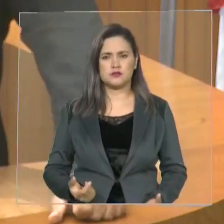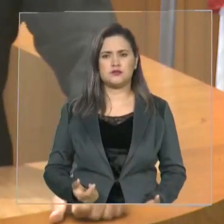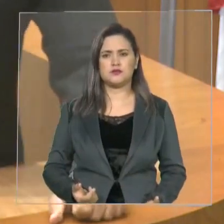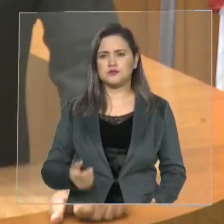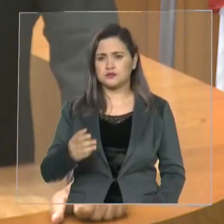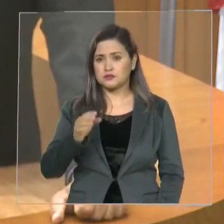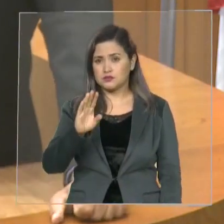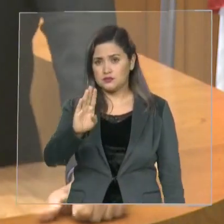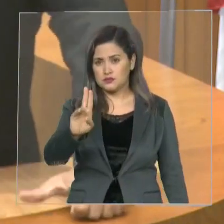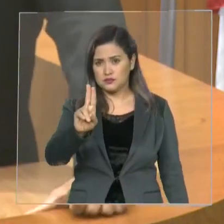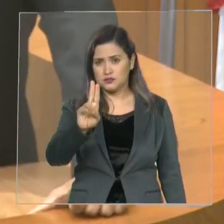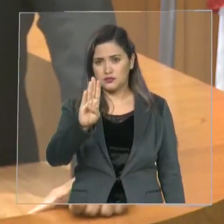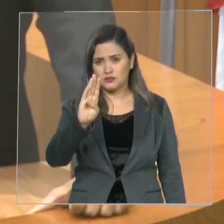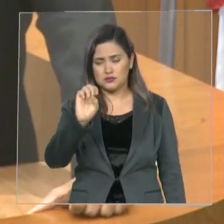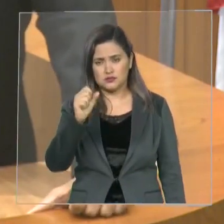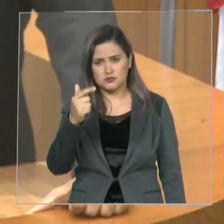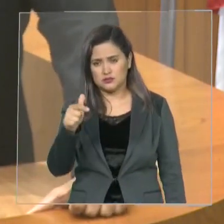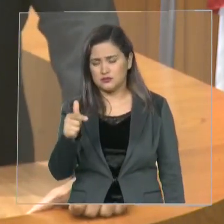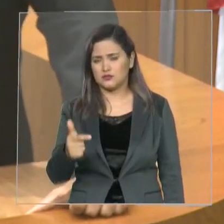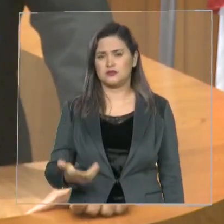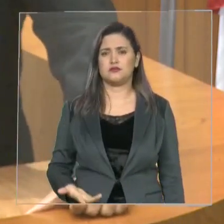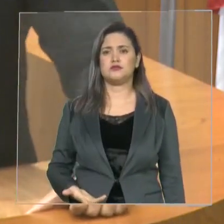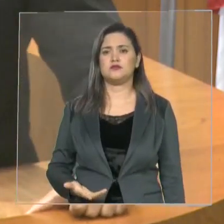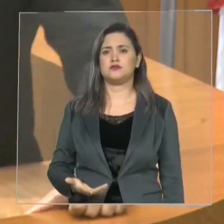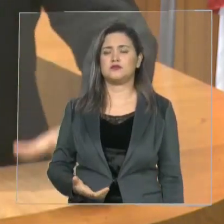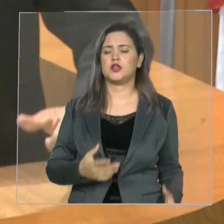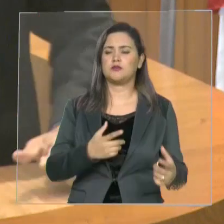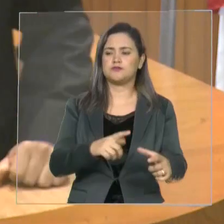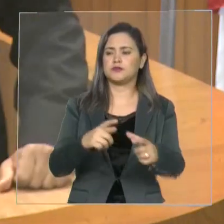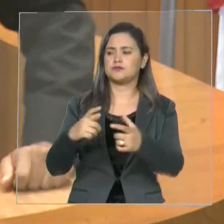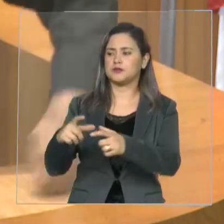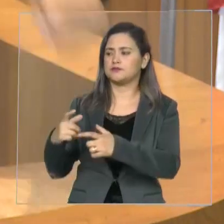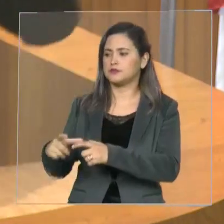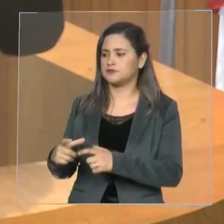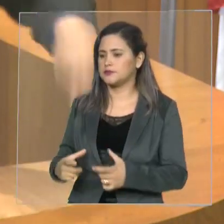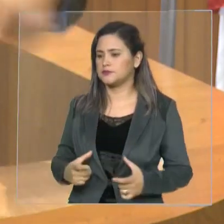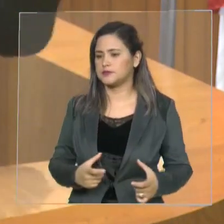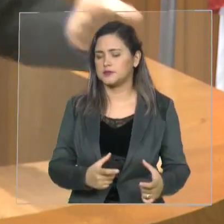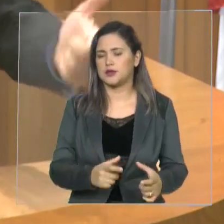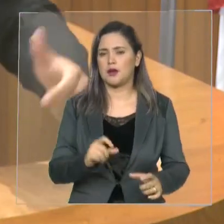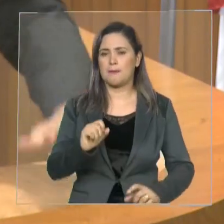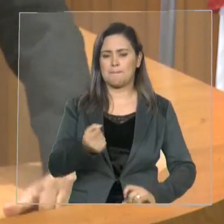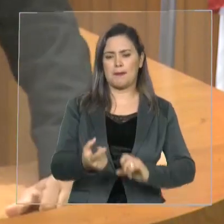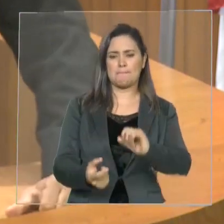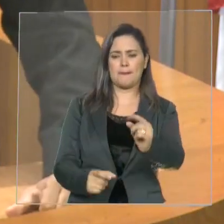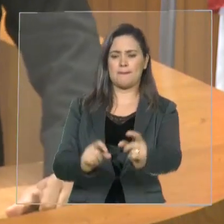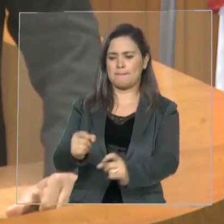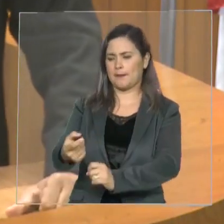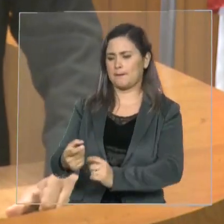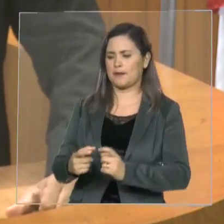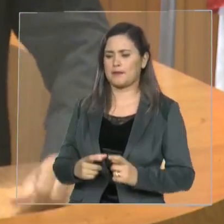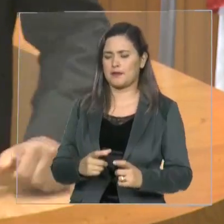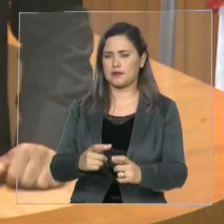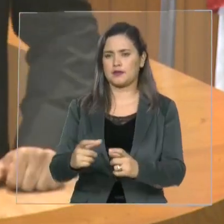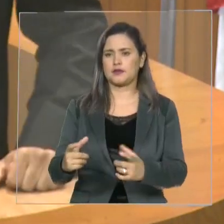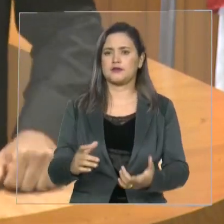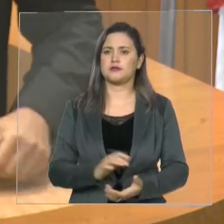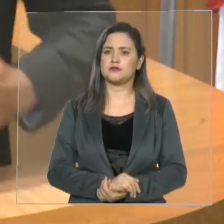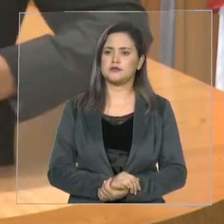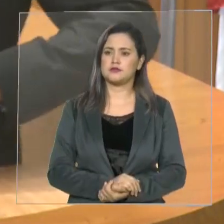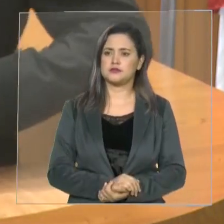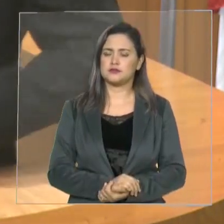São João, é buraco e lama. Por onde você anda na cidade de Bacabal, é só buraco e lama. E quer dizer